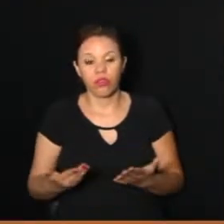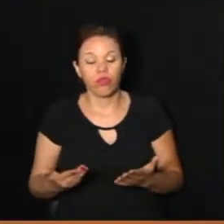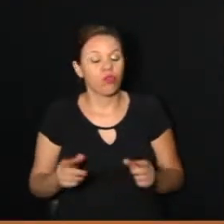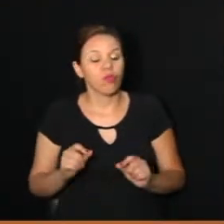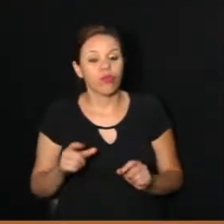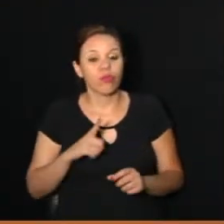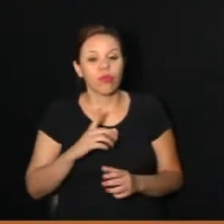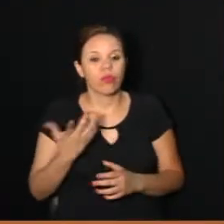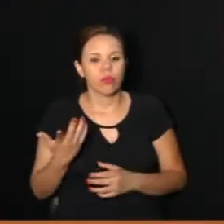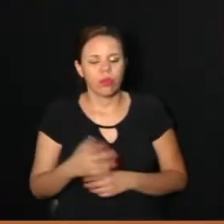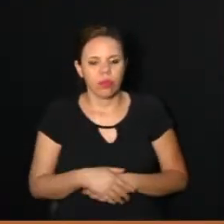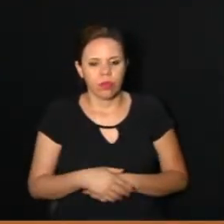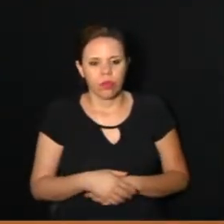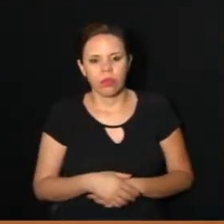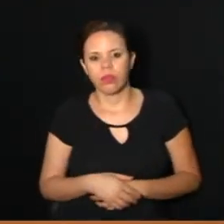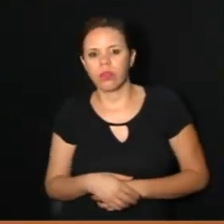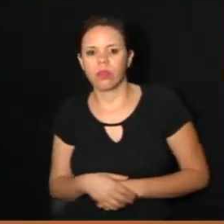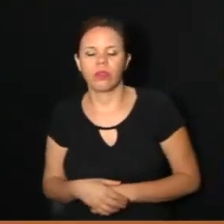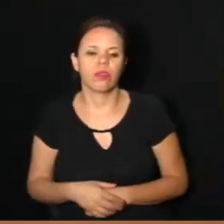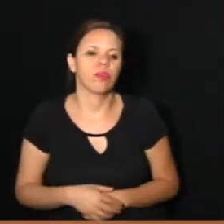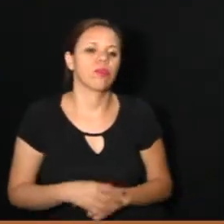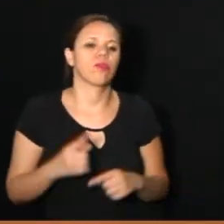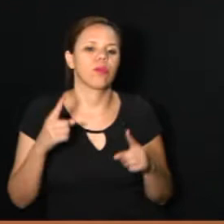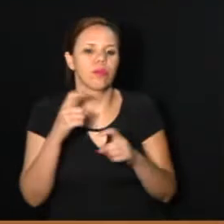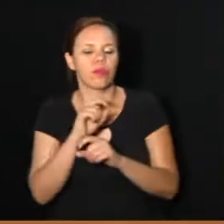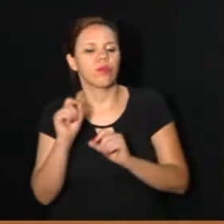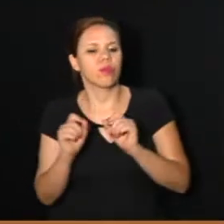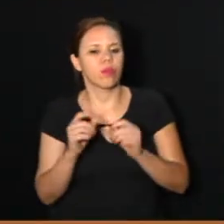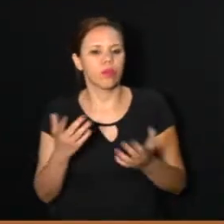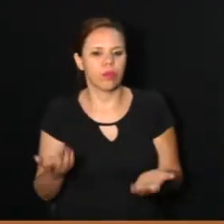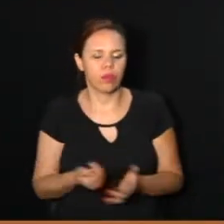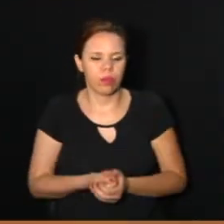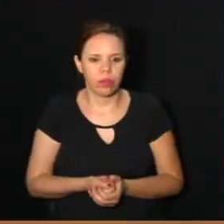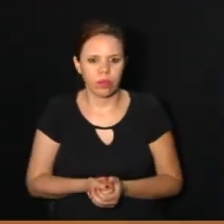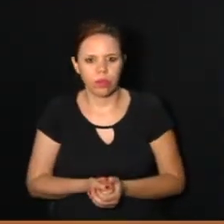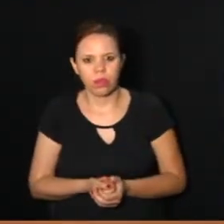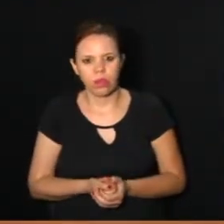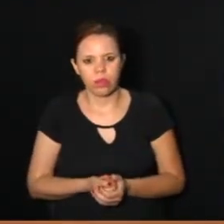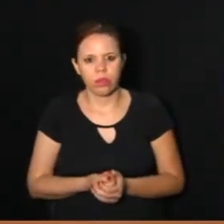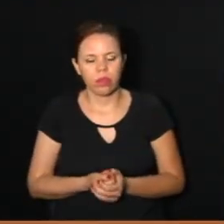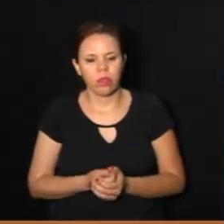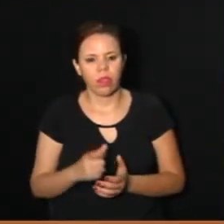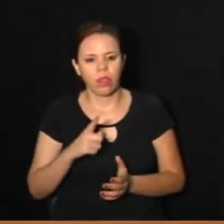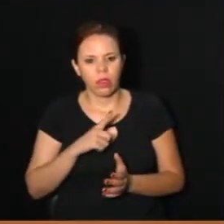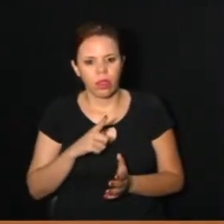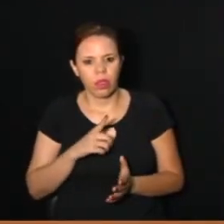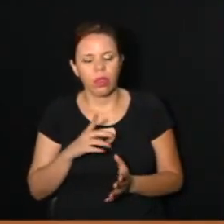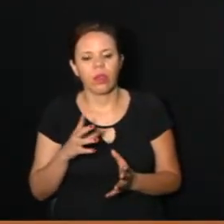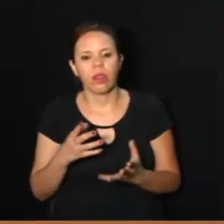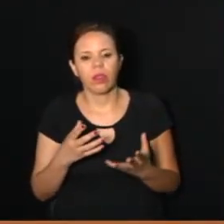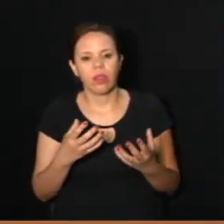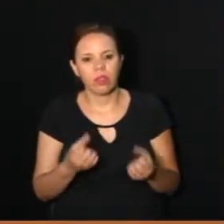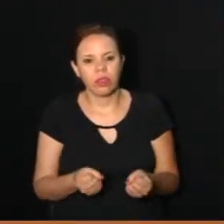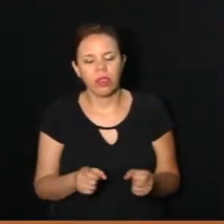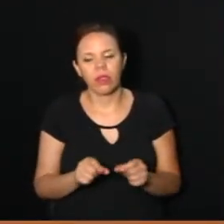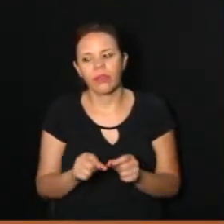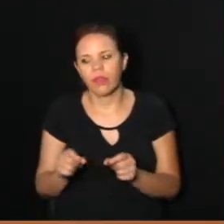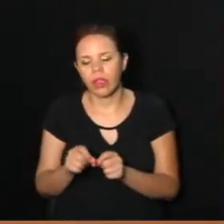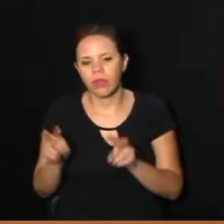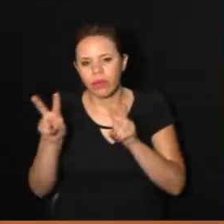tem acontecido é uma dificuldade para ter o deferimento da viabilidade